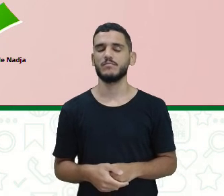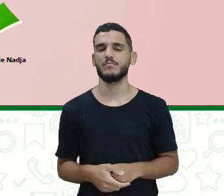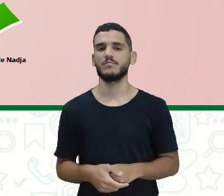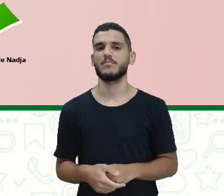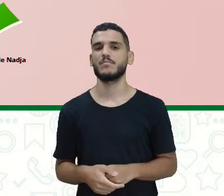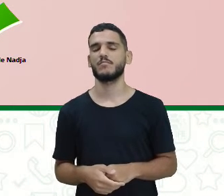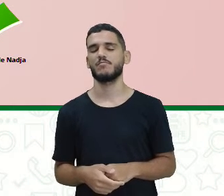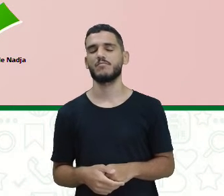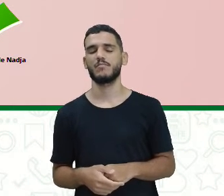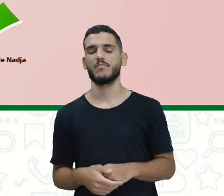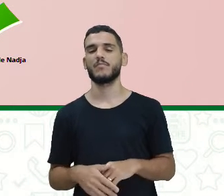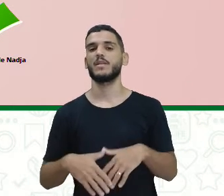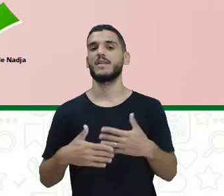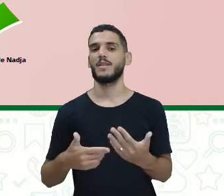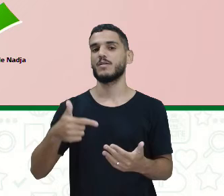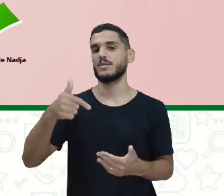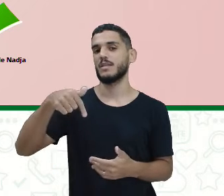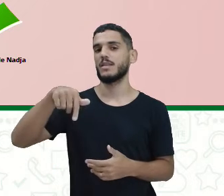Olha só,